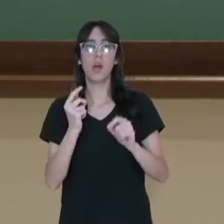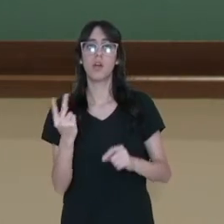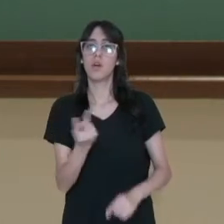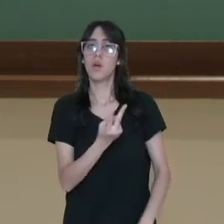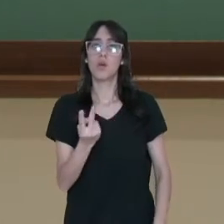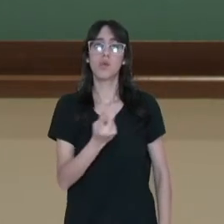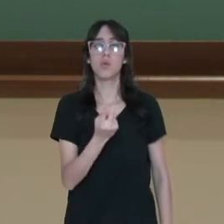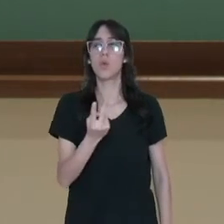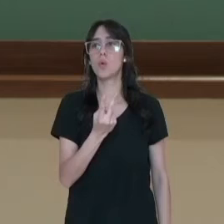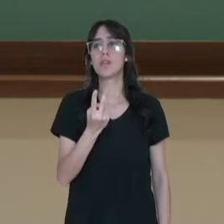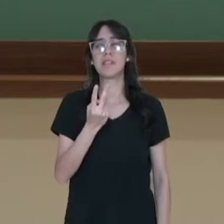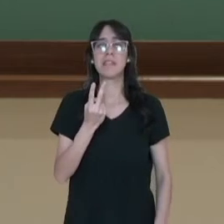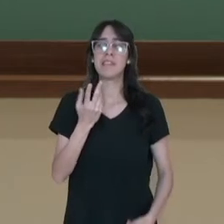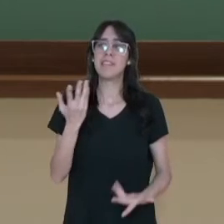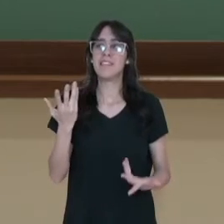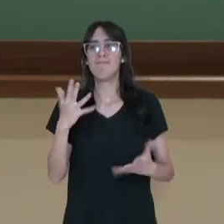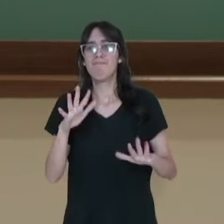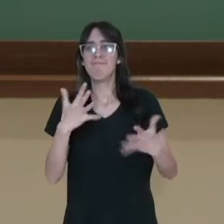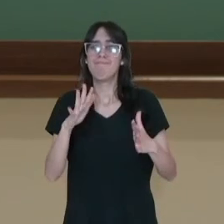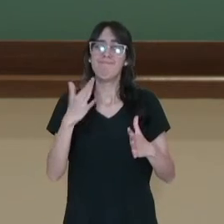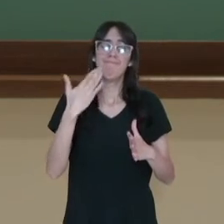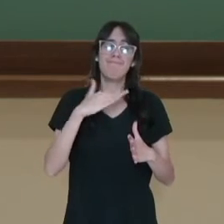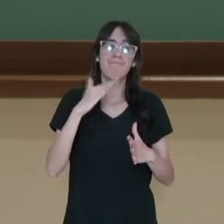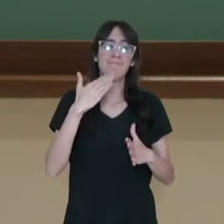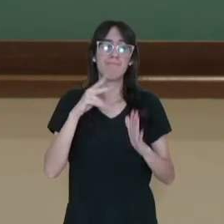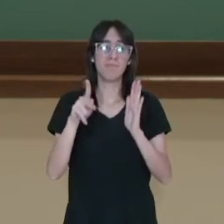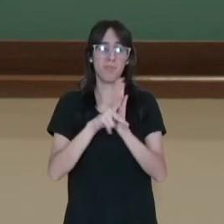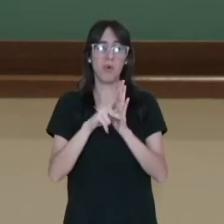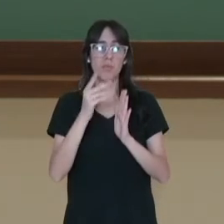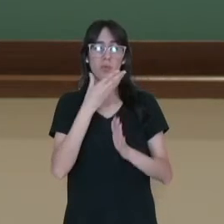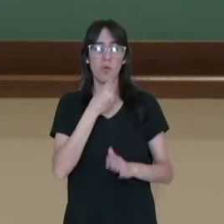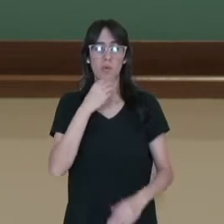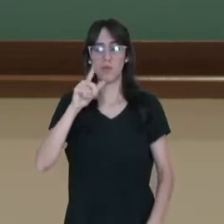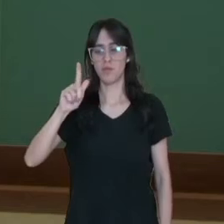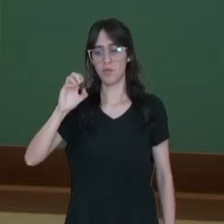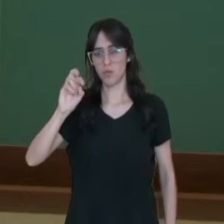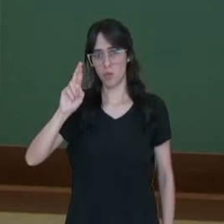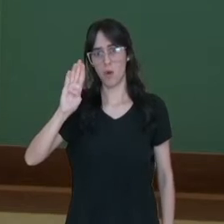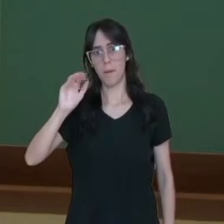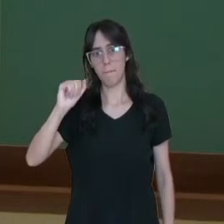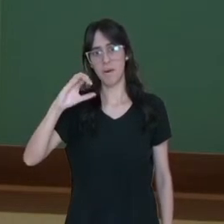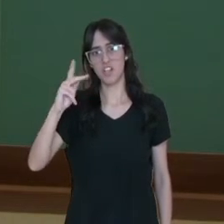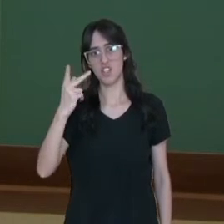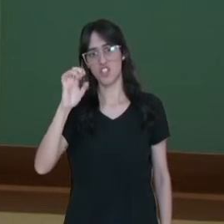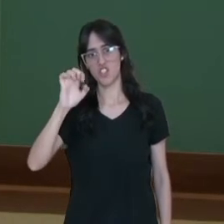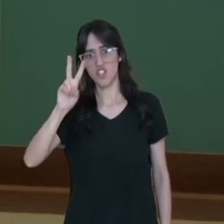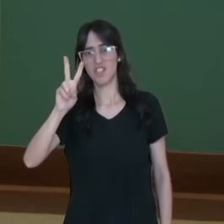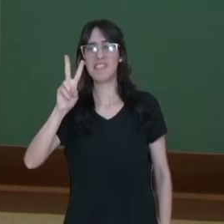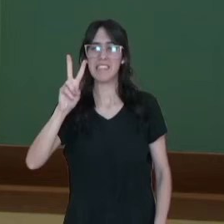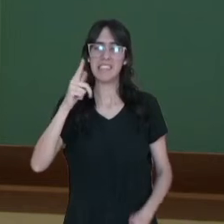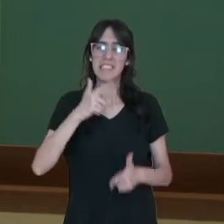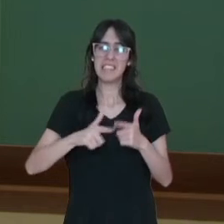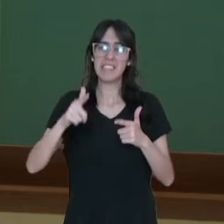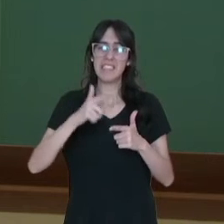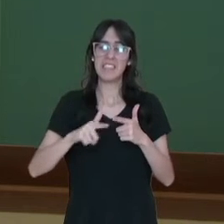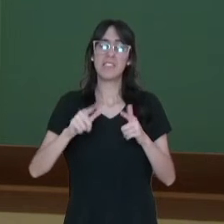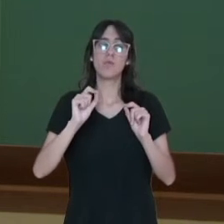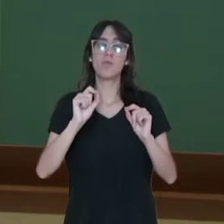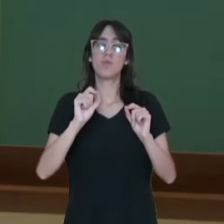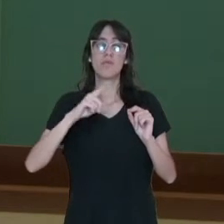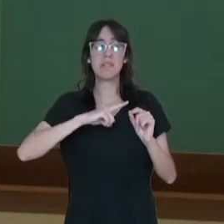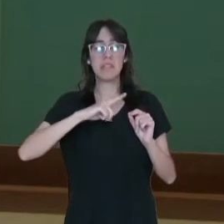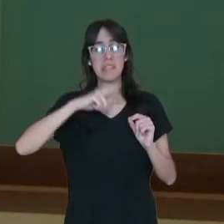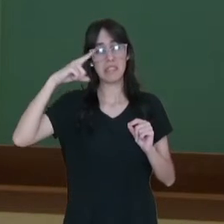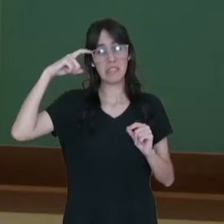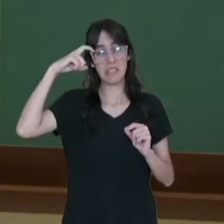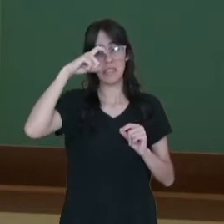efeito esperado aí pelo governo de Mikhail Gorbachev. Um dos motivos é a dificuldade própria de passar uma